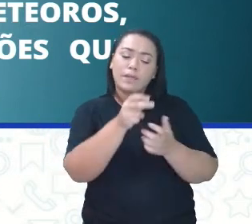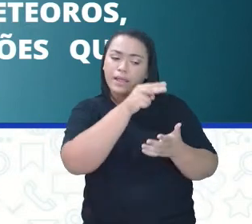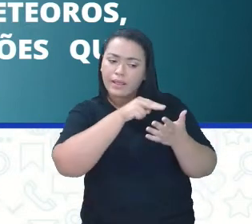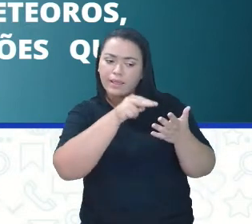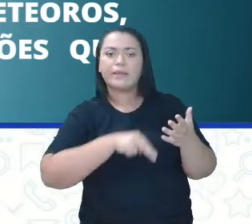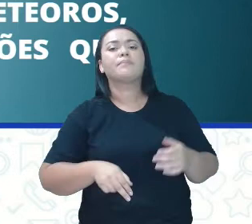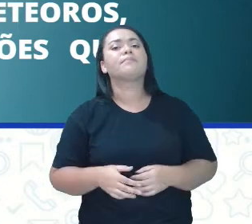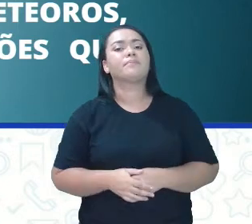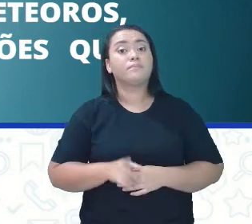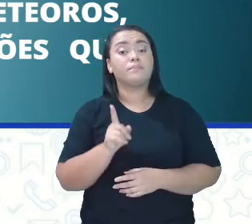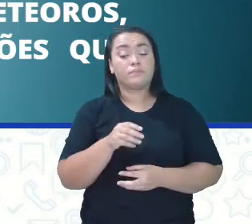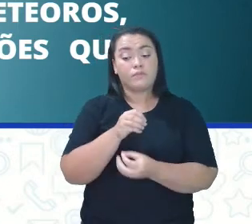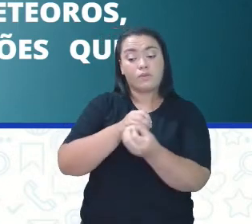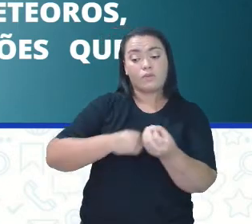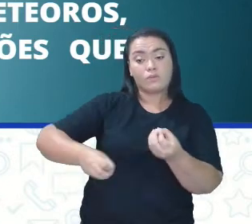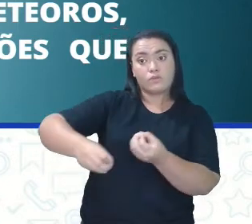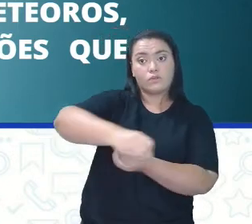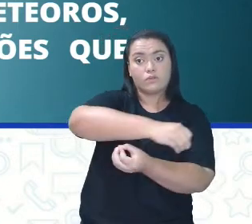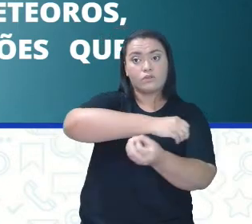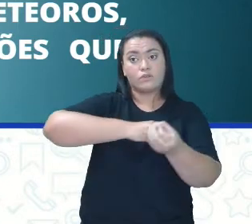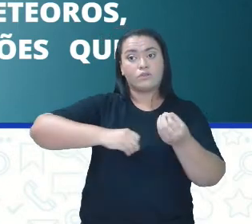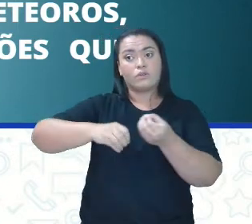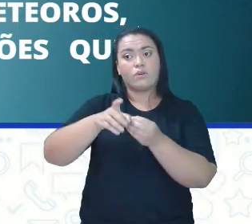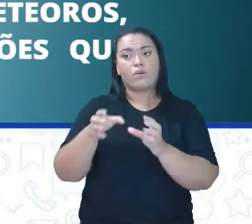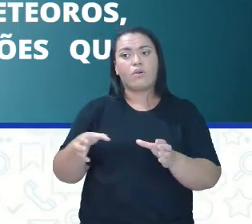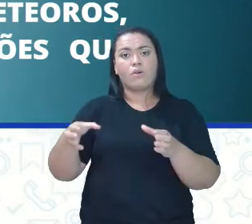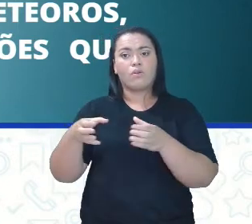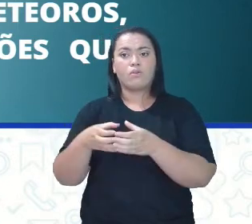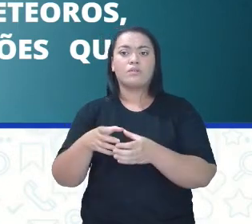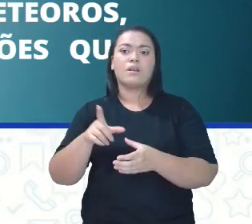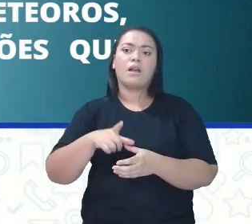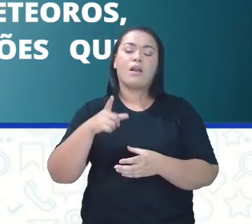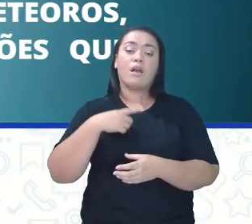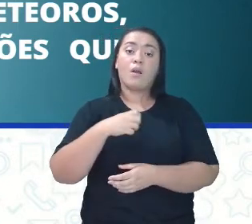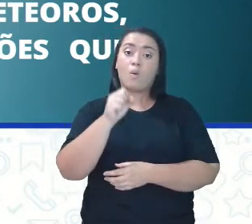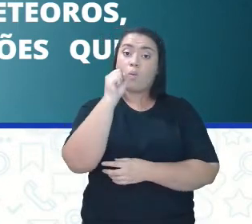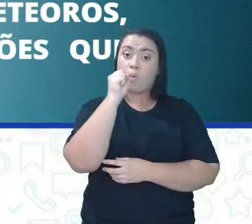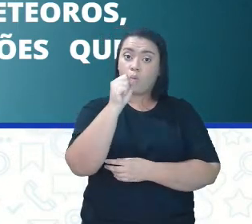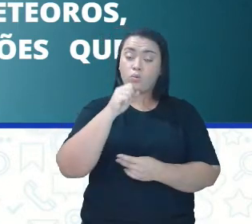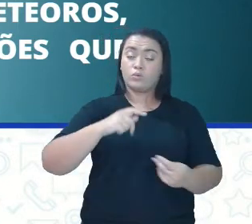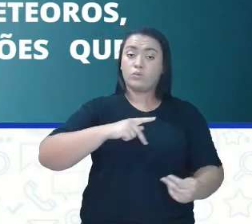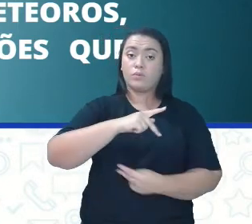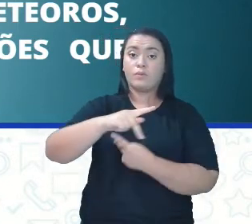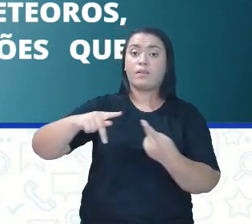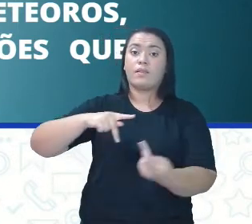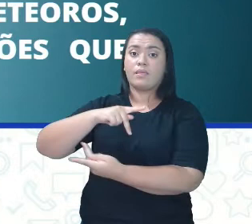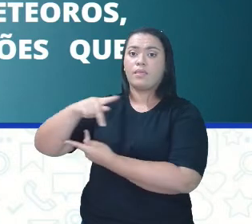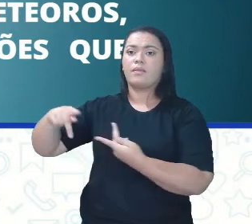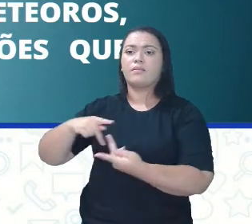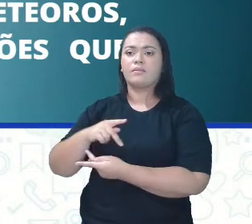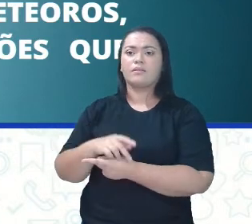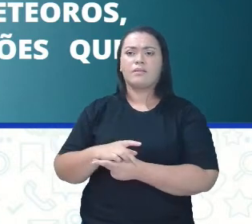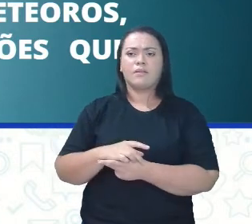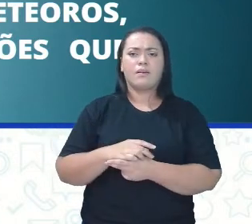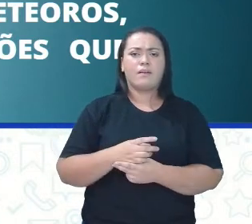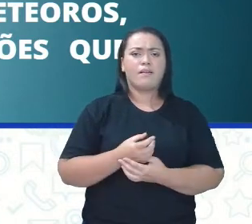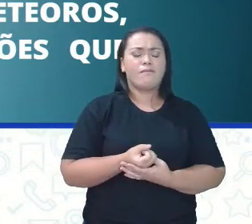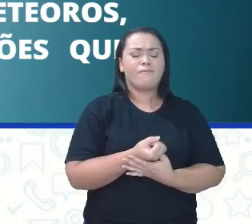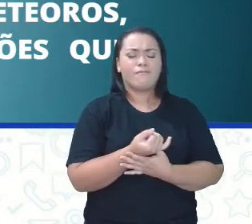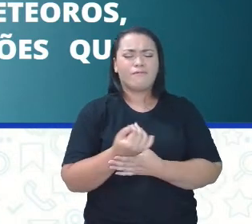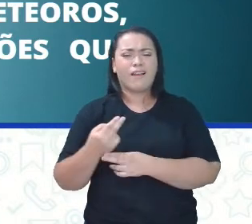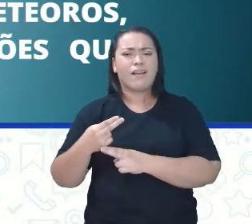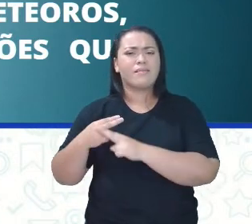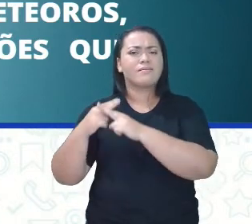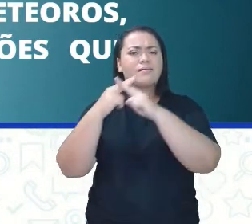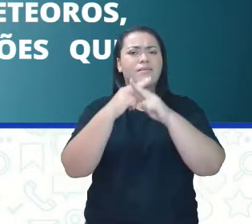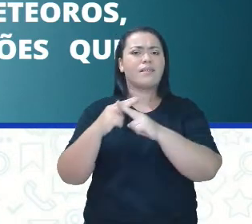a leitura, ó. O sistema solar é um conjunto formado por 8 planetas, dezenas de satélites